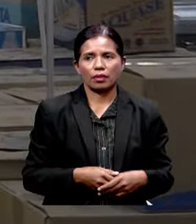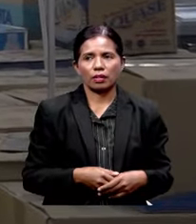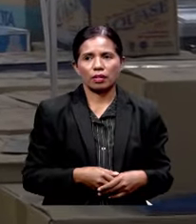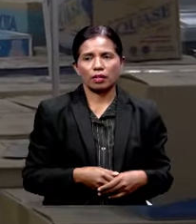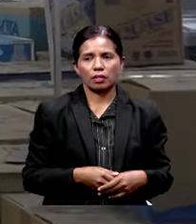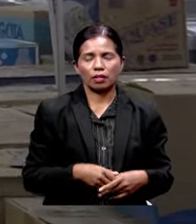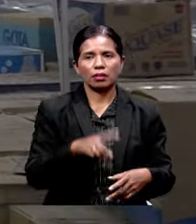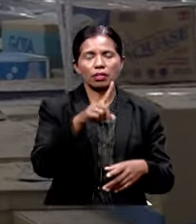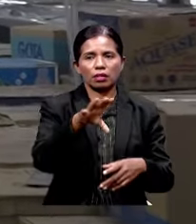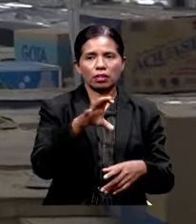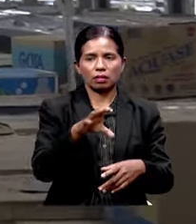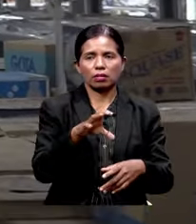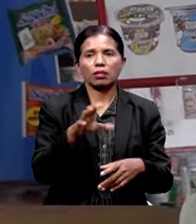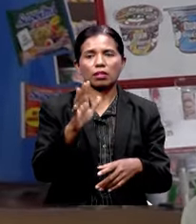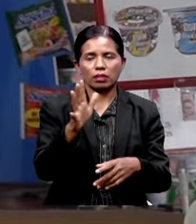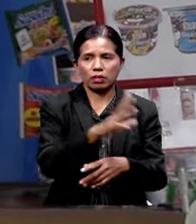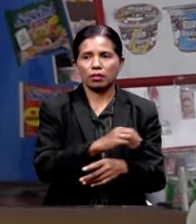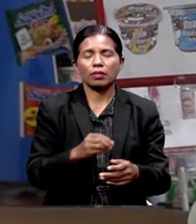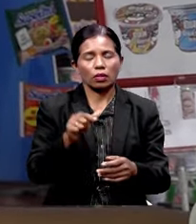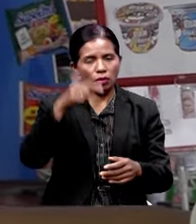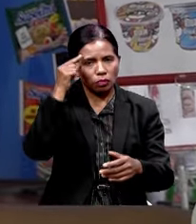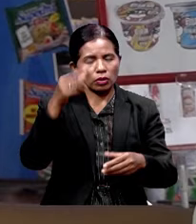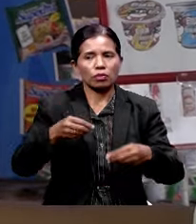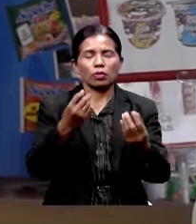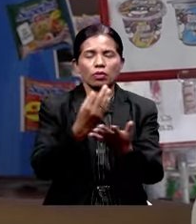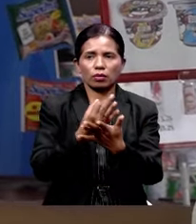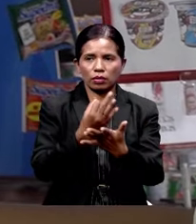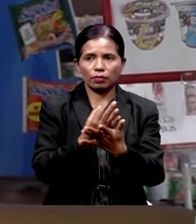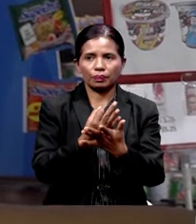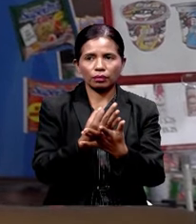singgen sente kan ida ne governo for subsidio